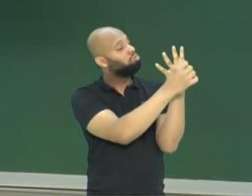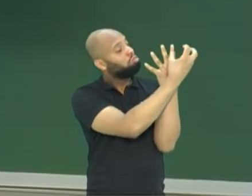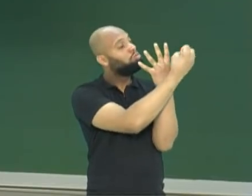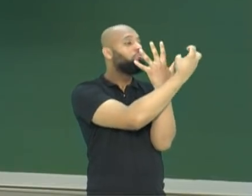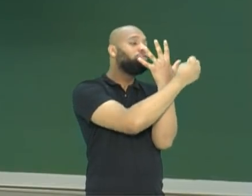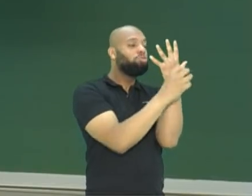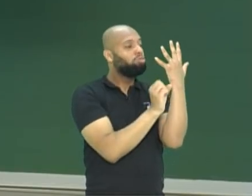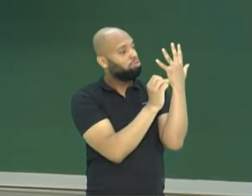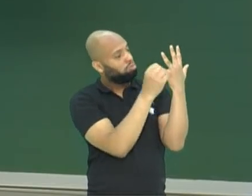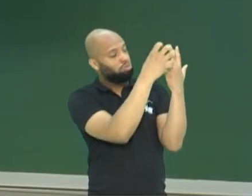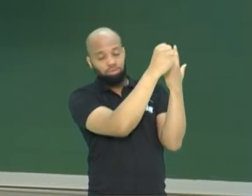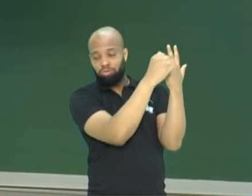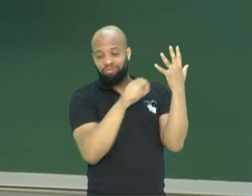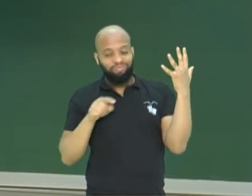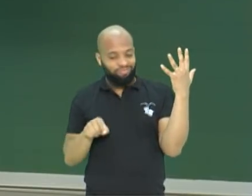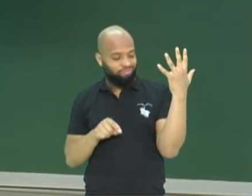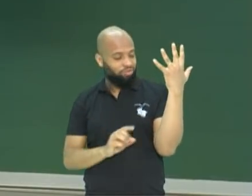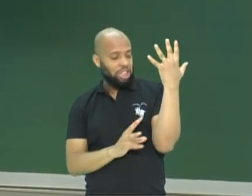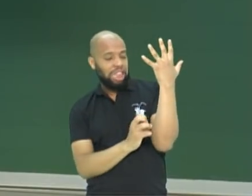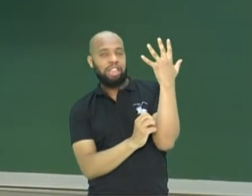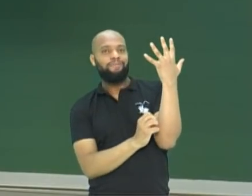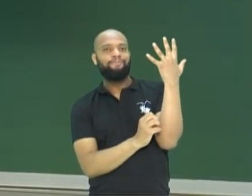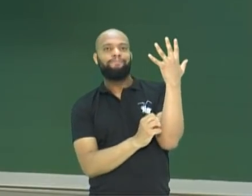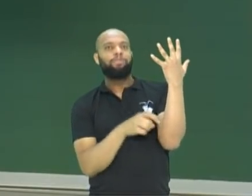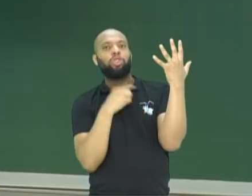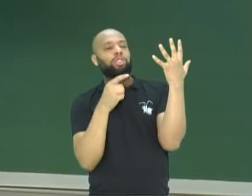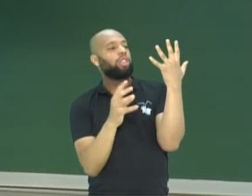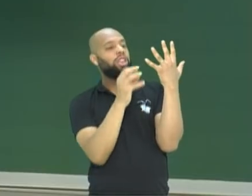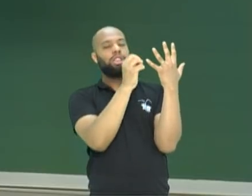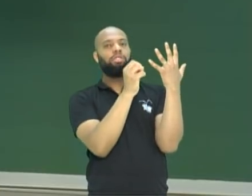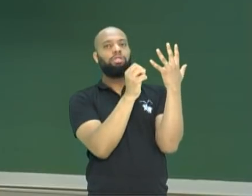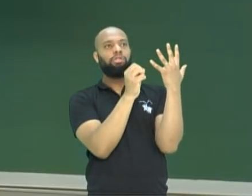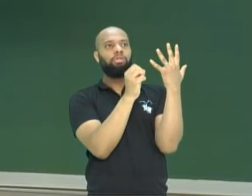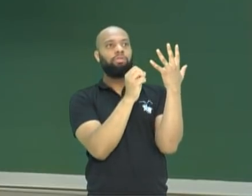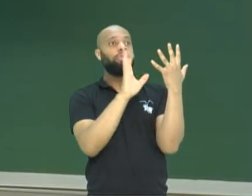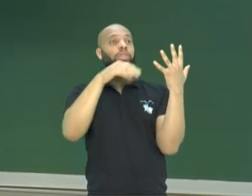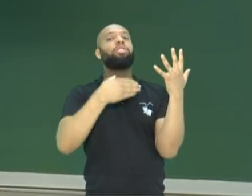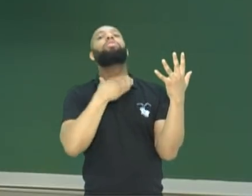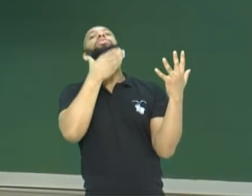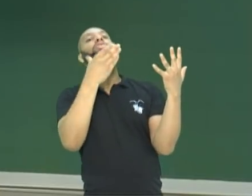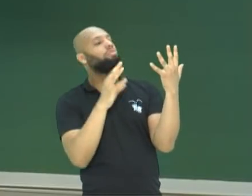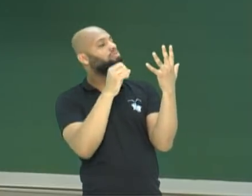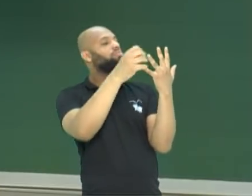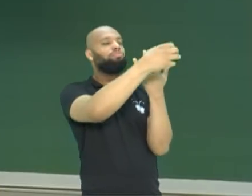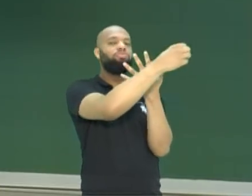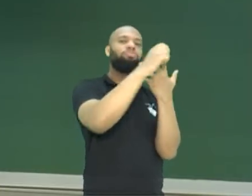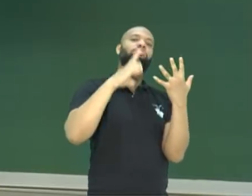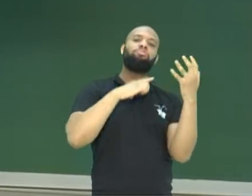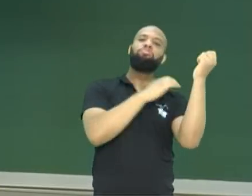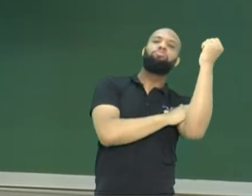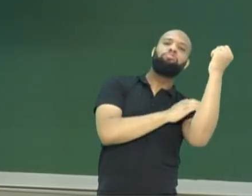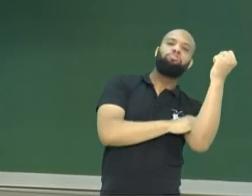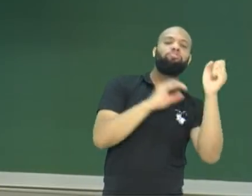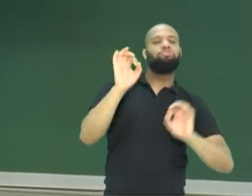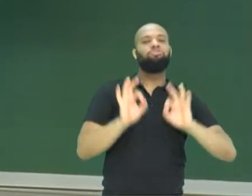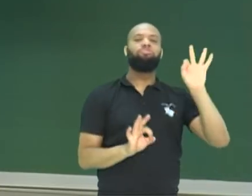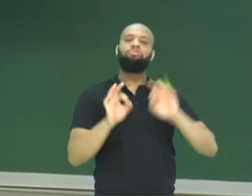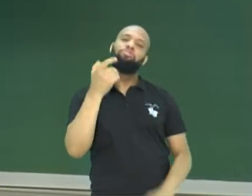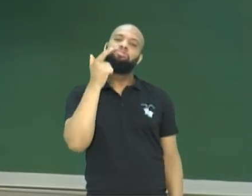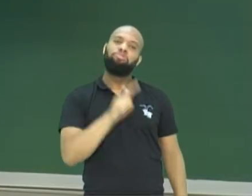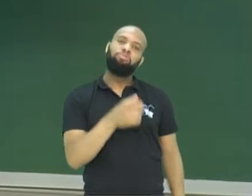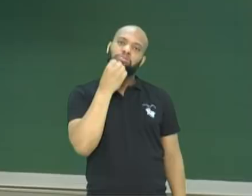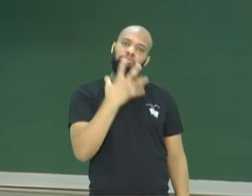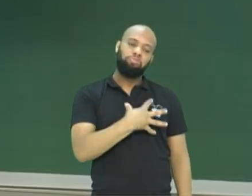girafas que tinham pescoço curto, não. Logo, as girafas que tinham pescoço longo e se alimentavam, estavam mais fortes, mais preparadas,